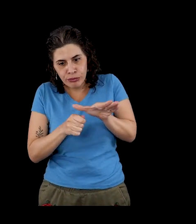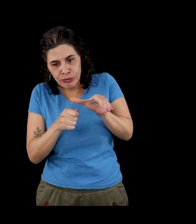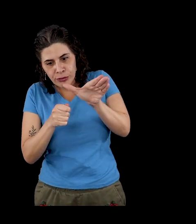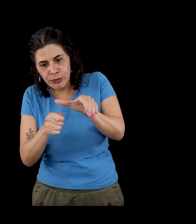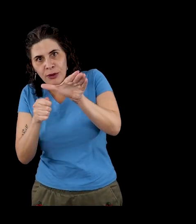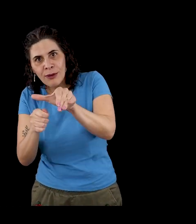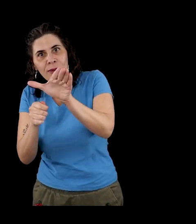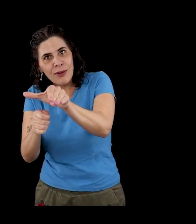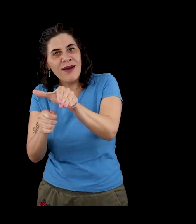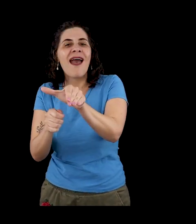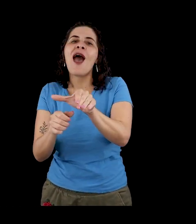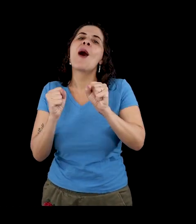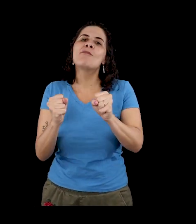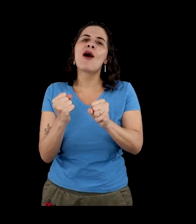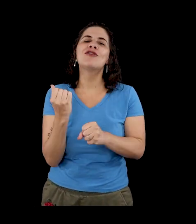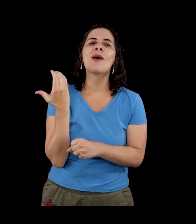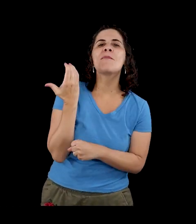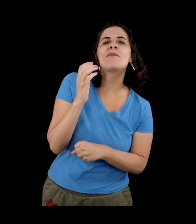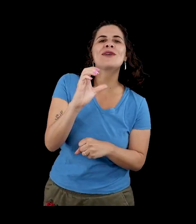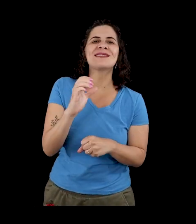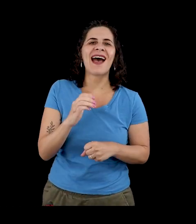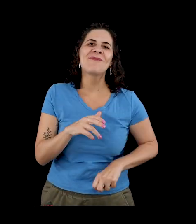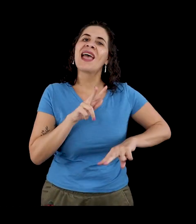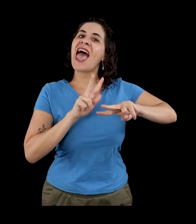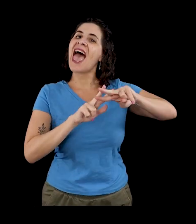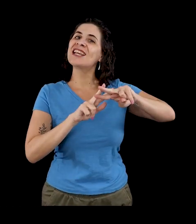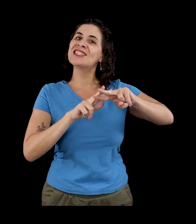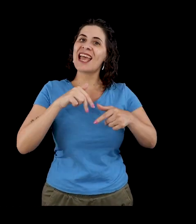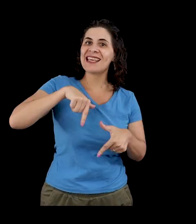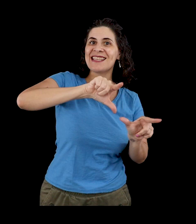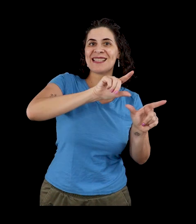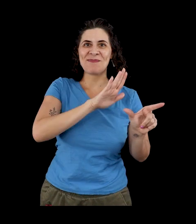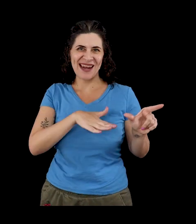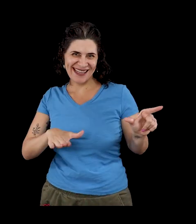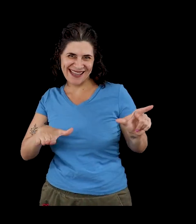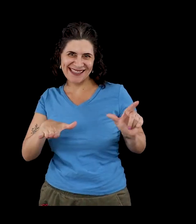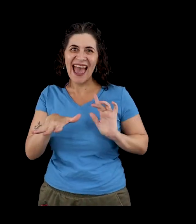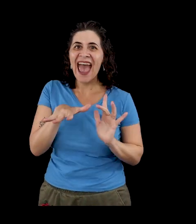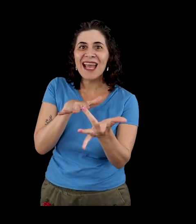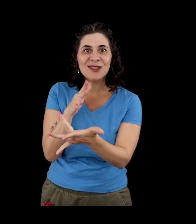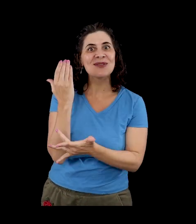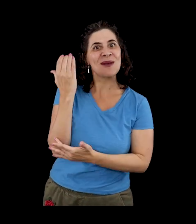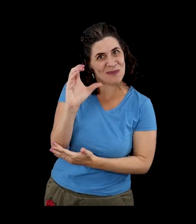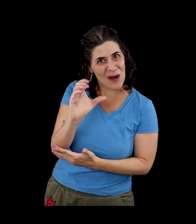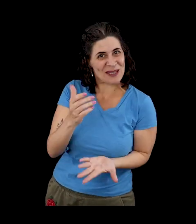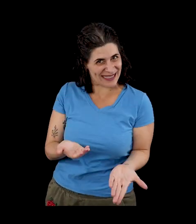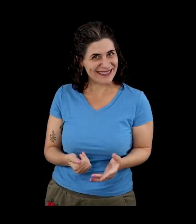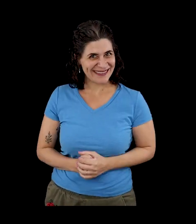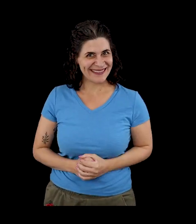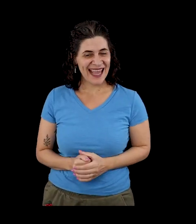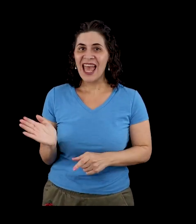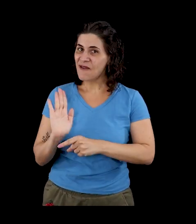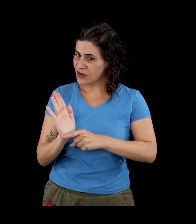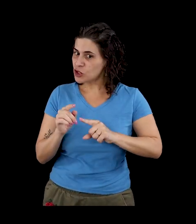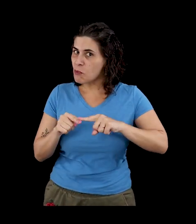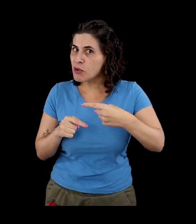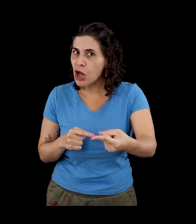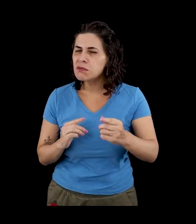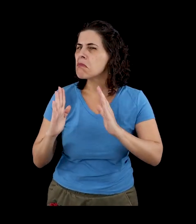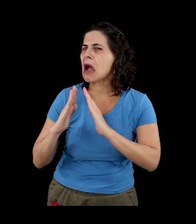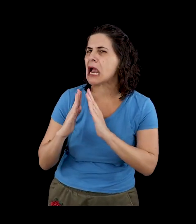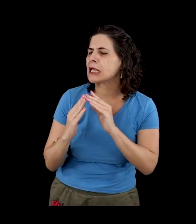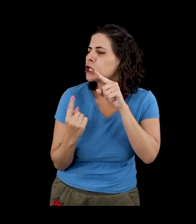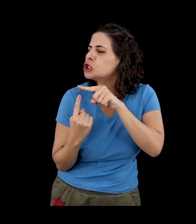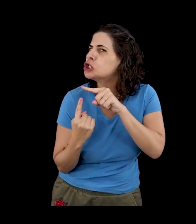aí, compartilha com a gente na nossa hashtag #ICParaCriança nas redes sociais. No nosso próximo vídeo, a gente vai criar